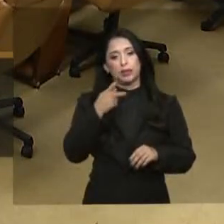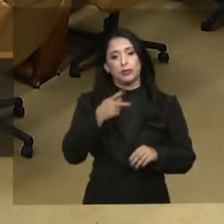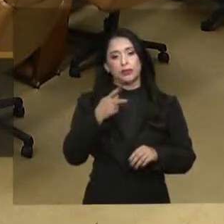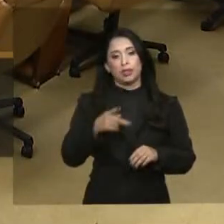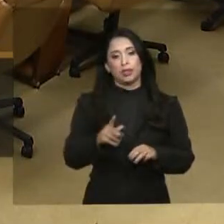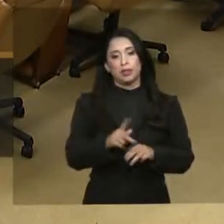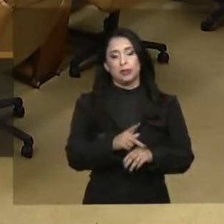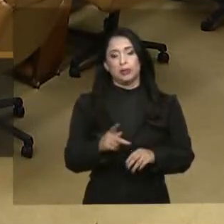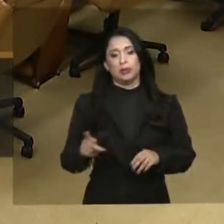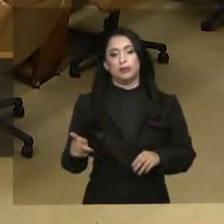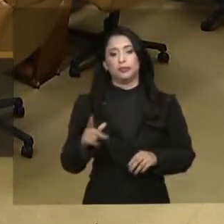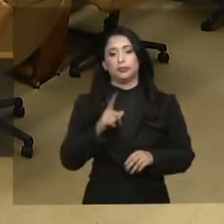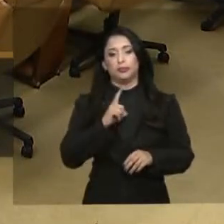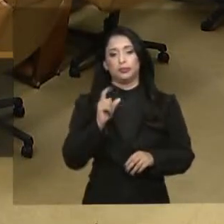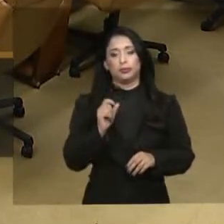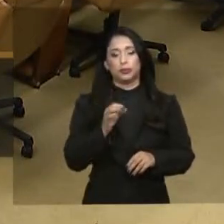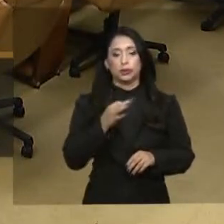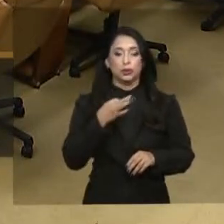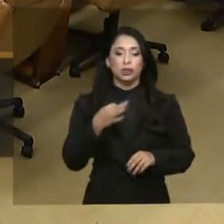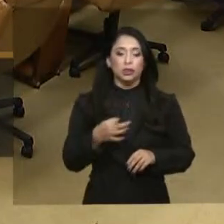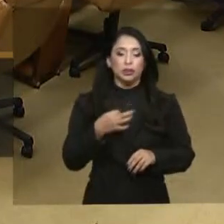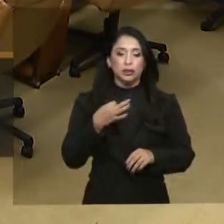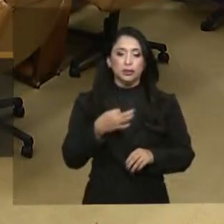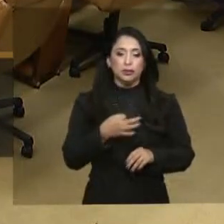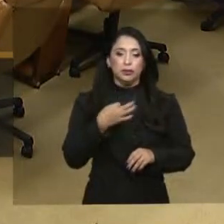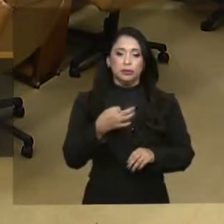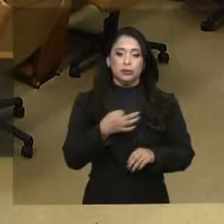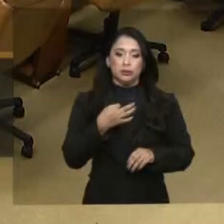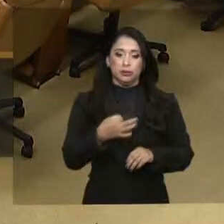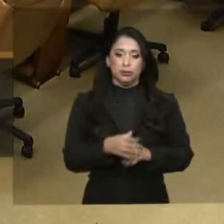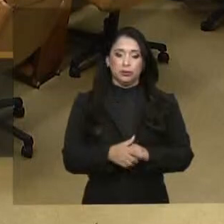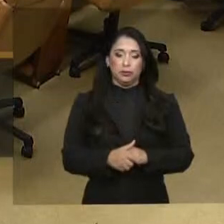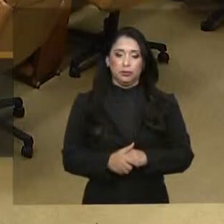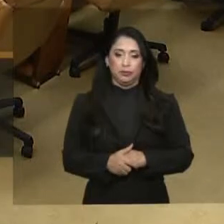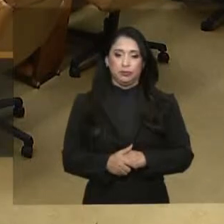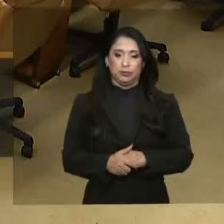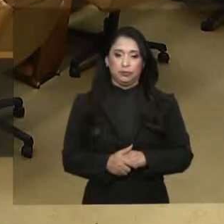eu vou, na verdade, sugerir a Vossa Excelência que